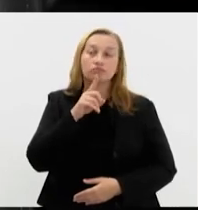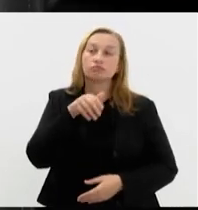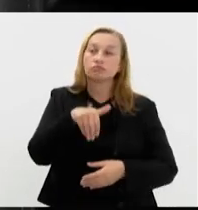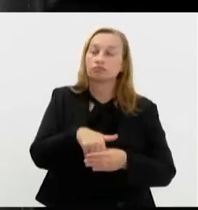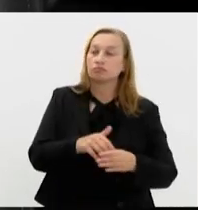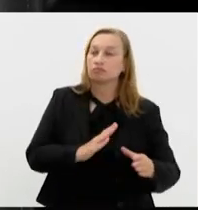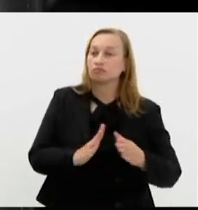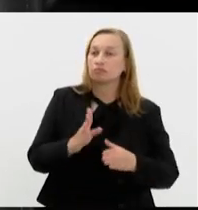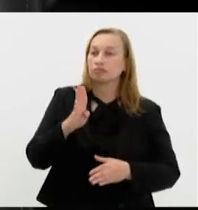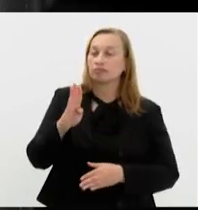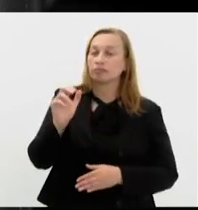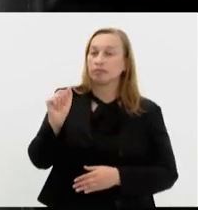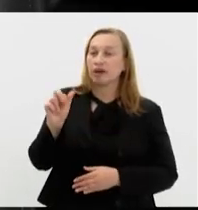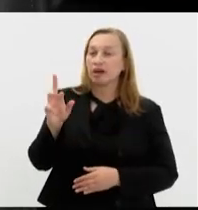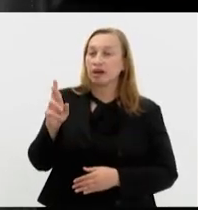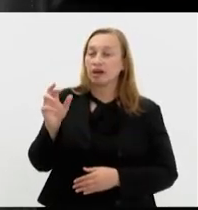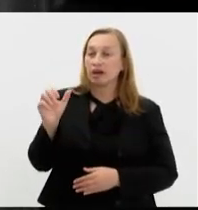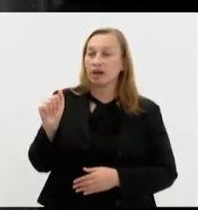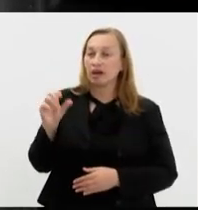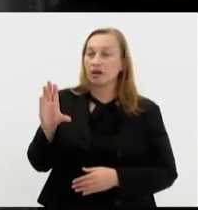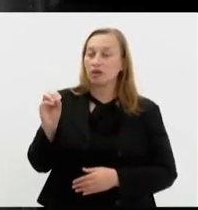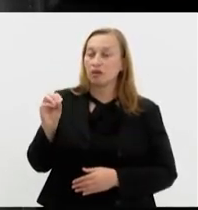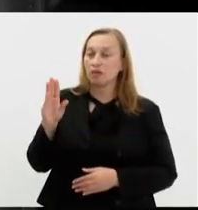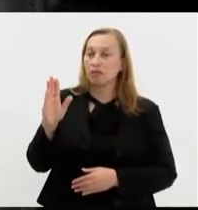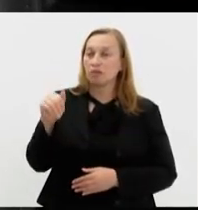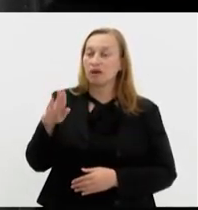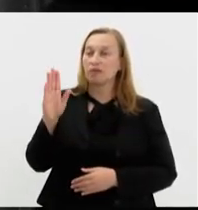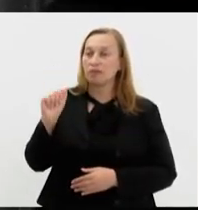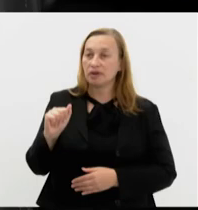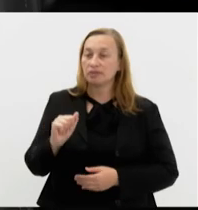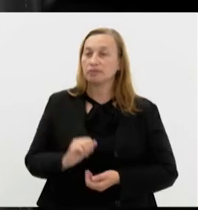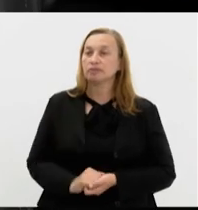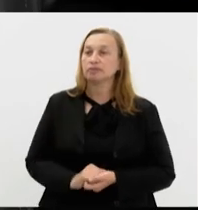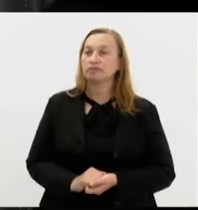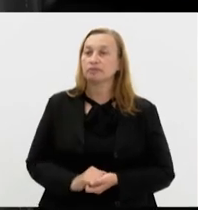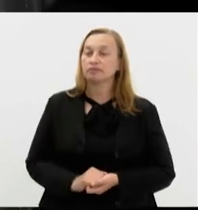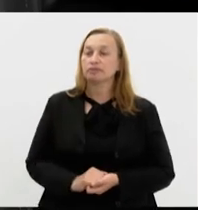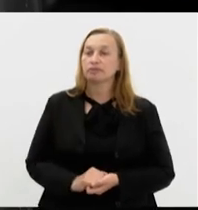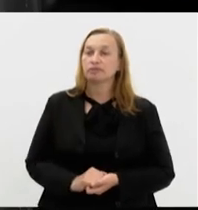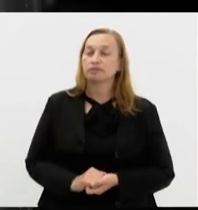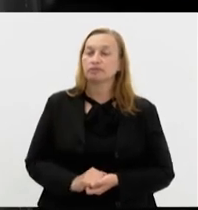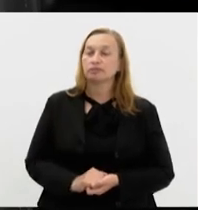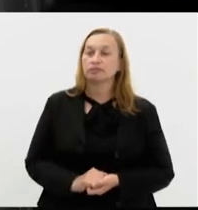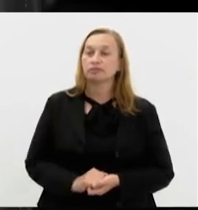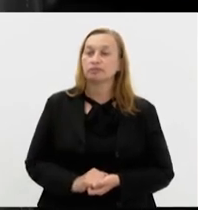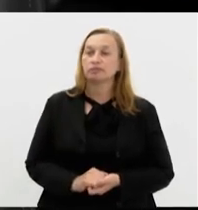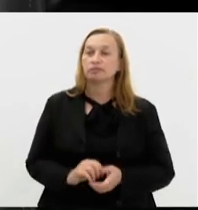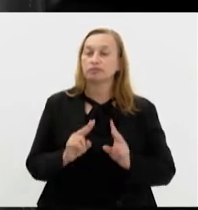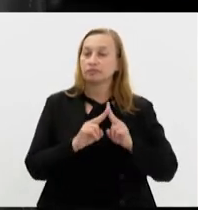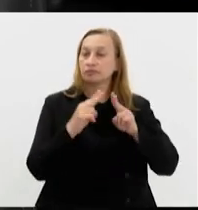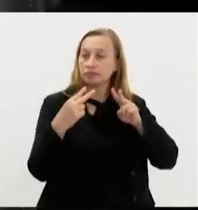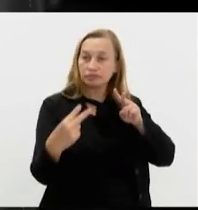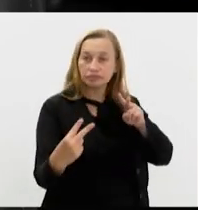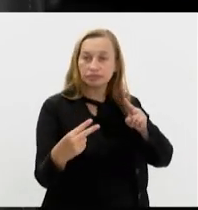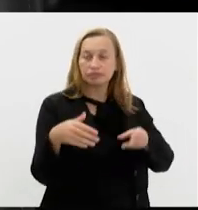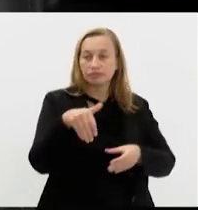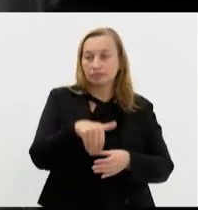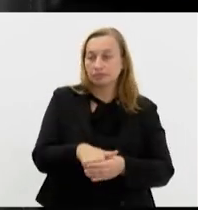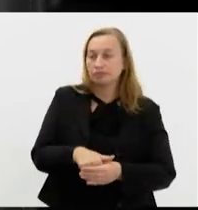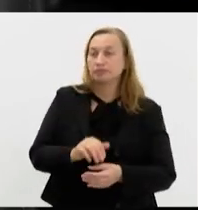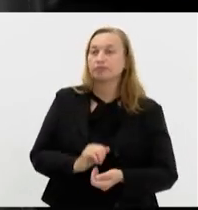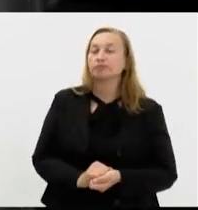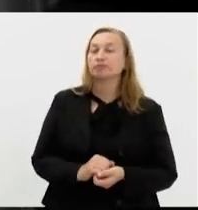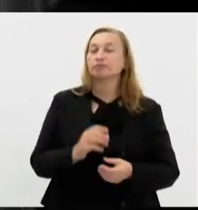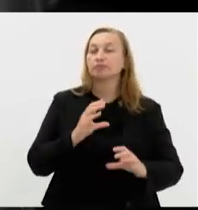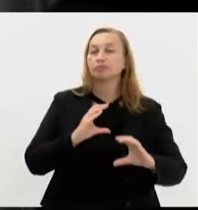mas nós vimos o uso começamos Inclusive a pesquisar o a utilização do ambiente digital para comunicação das